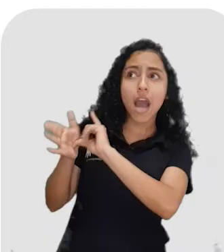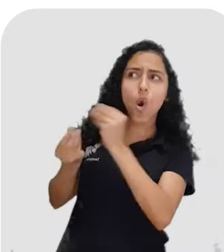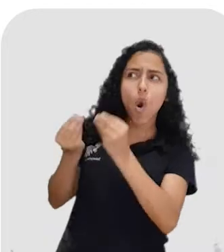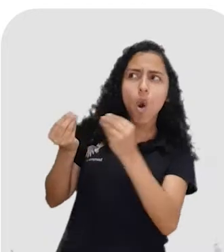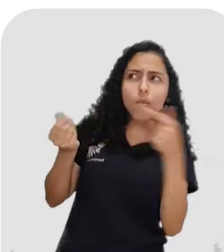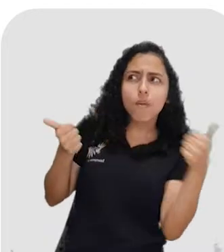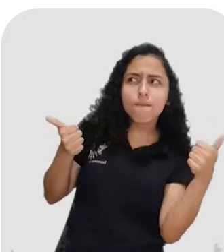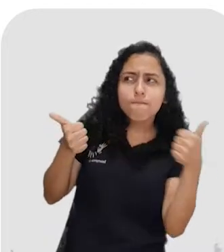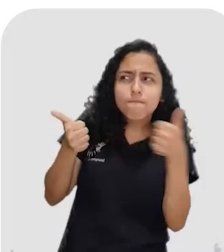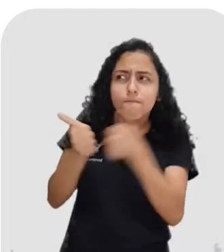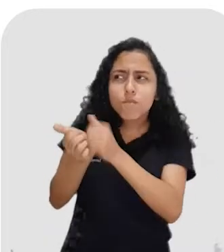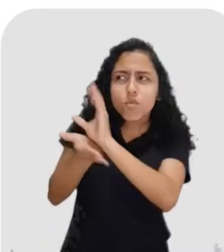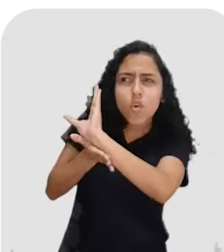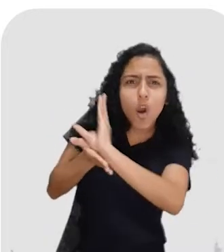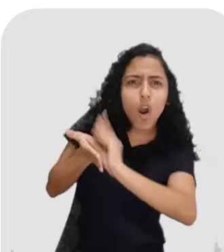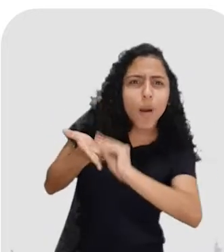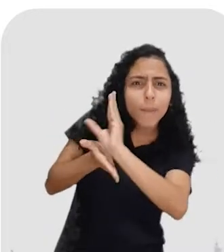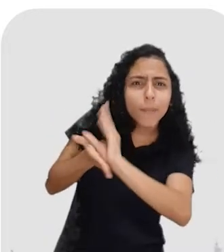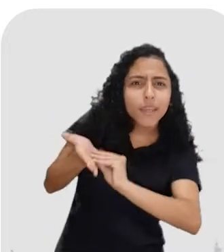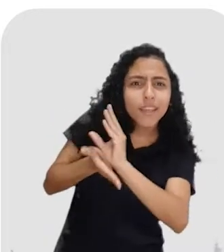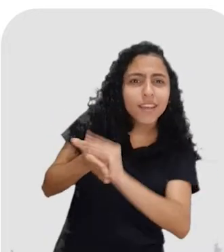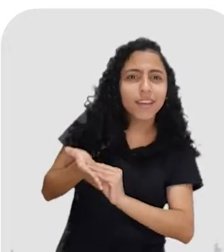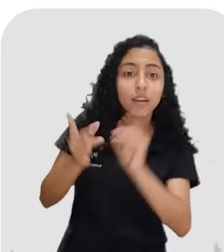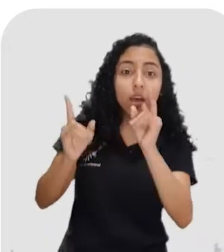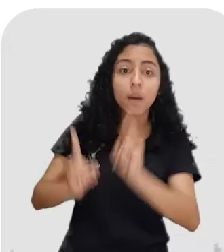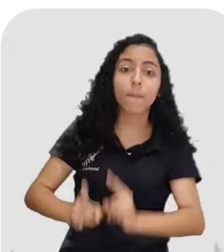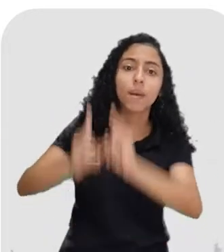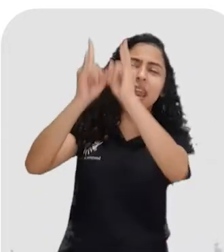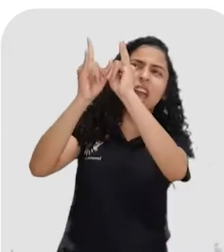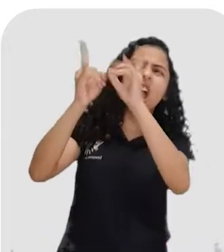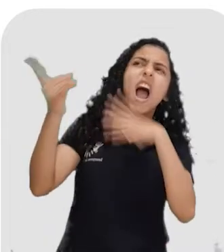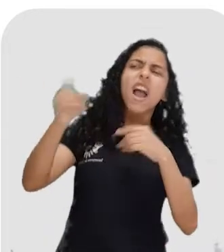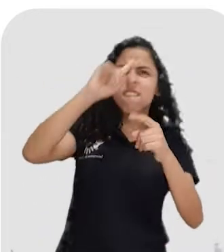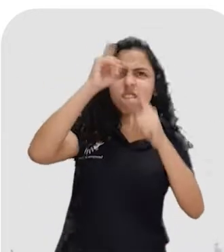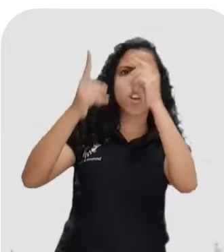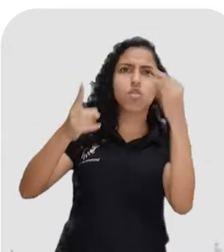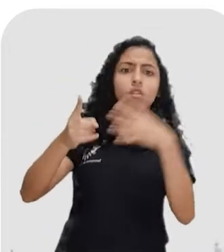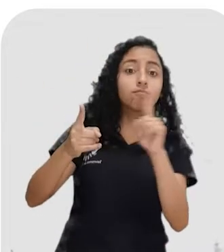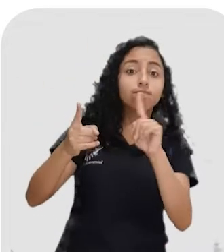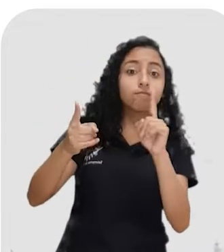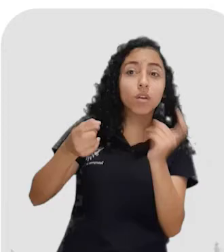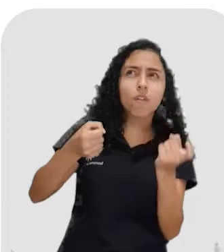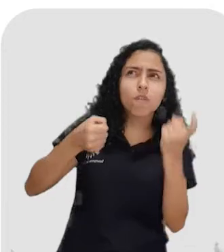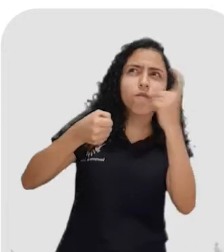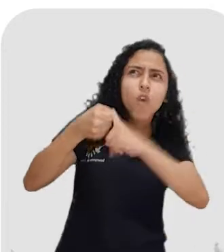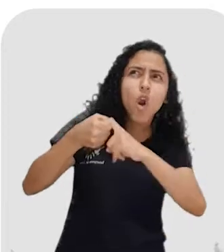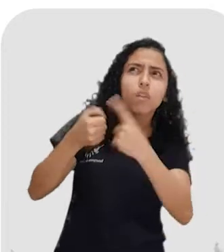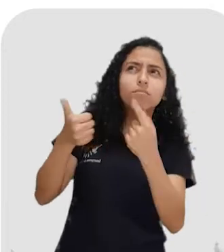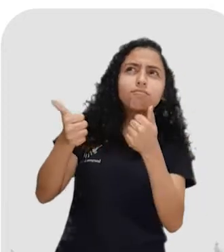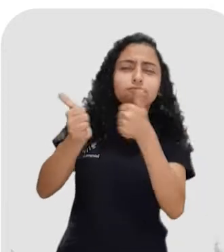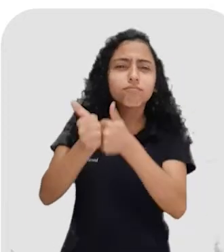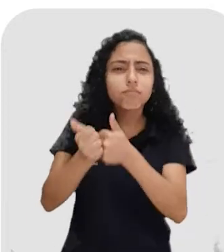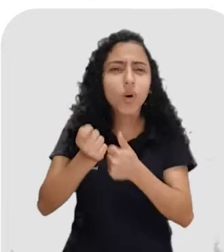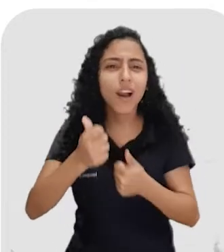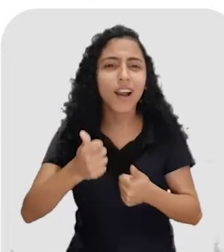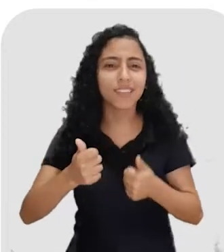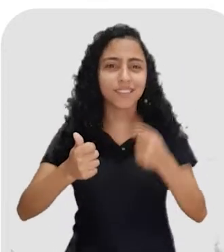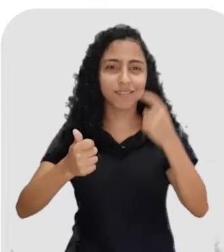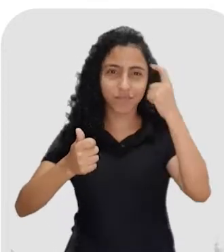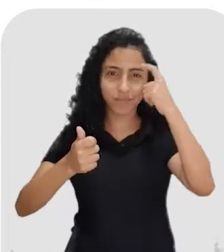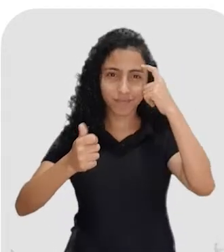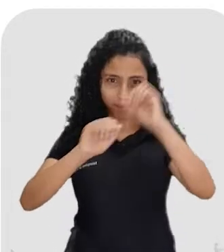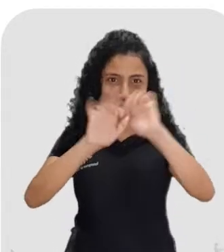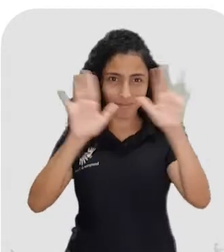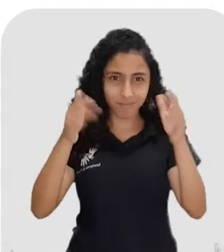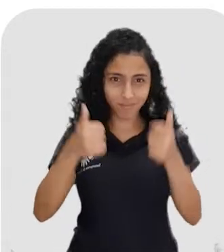quer chegar o mais próximo possível do que era aquele carro, do que era aquele prédio, né, quando ele foi construído. Então, essa é uma